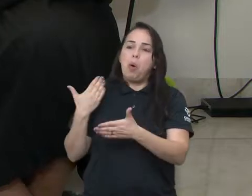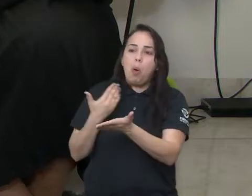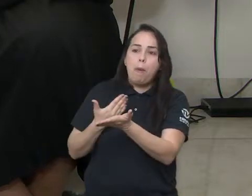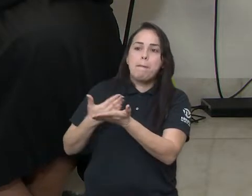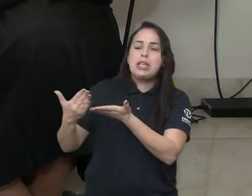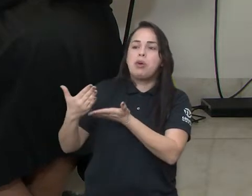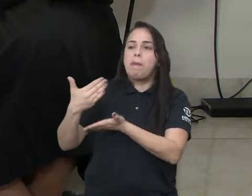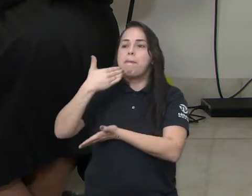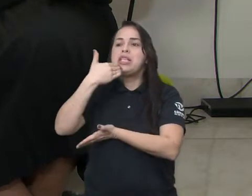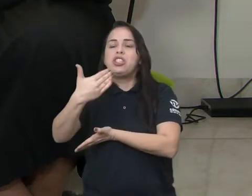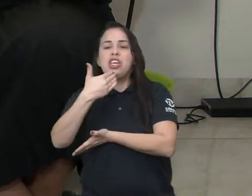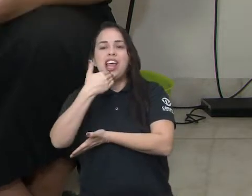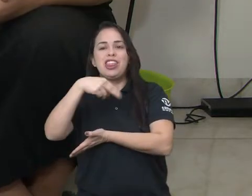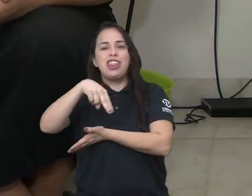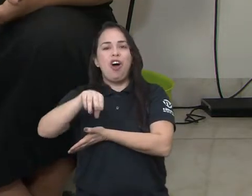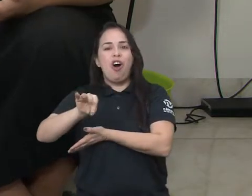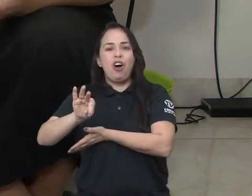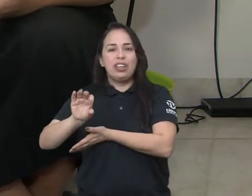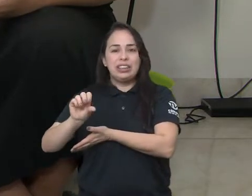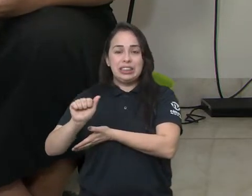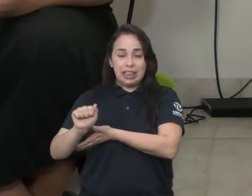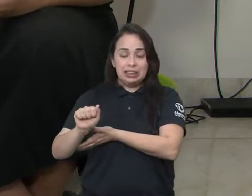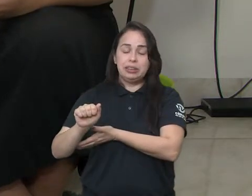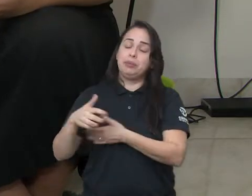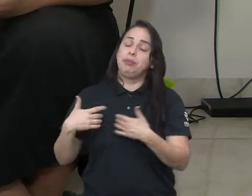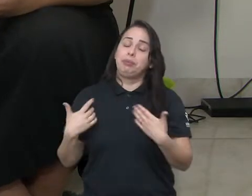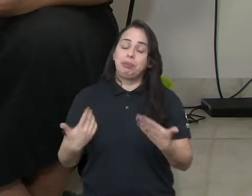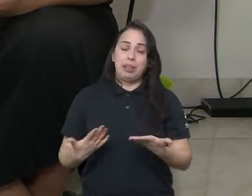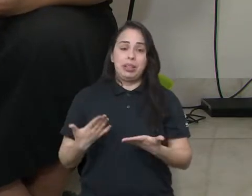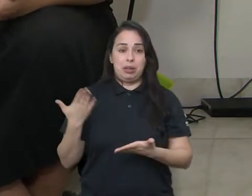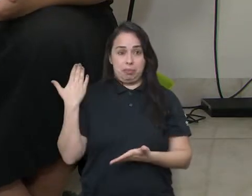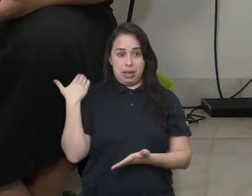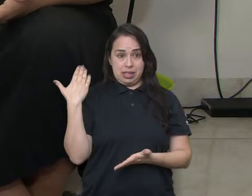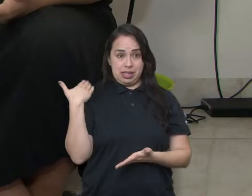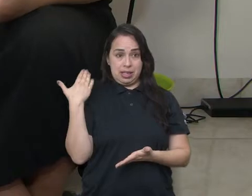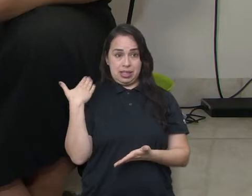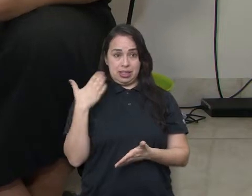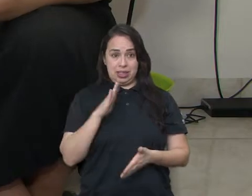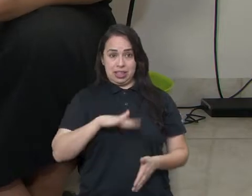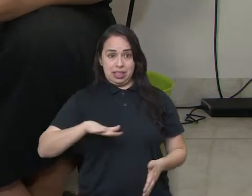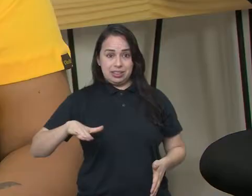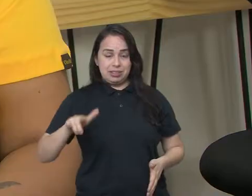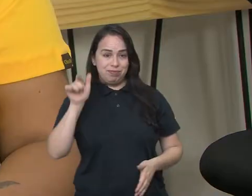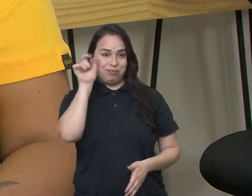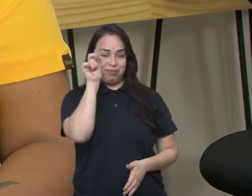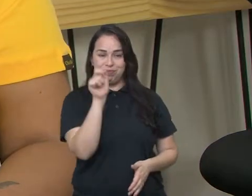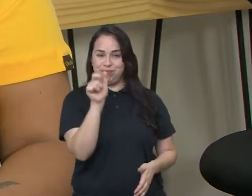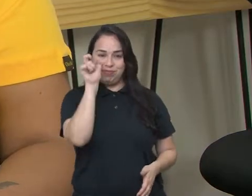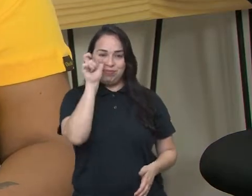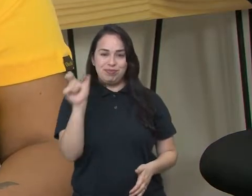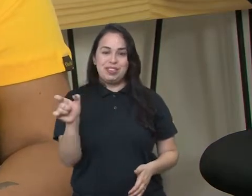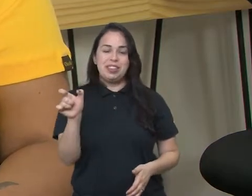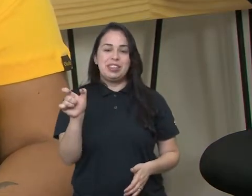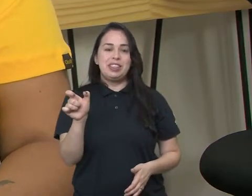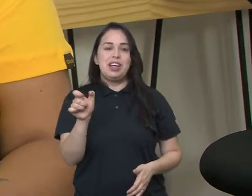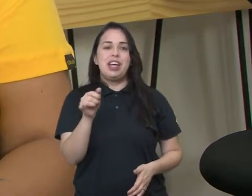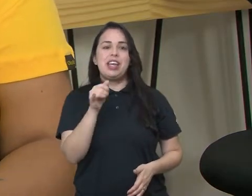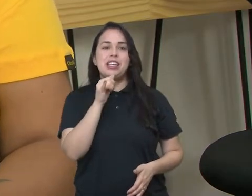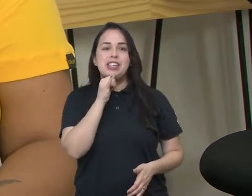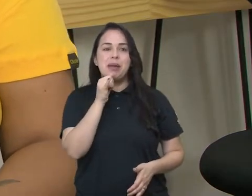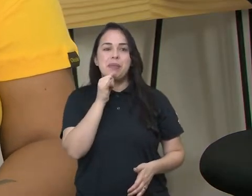quando começou essa cultura de pedir a nota fiscal quando fazia compra. Mas assim, quando eu era criança, meus interesses sempre